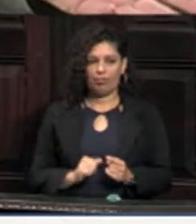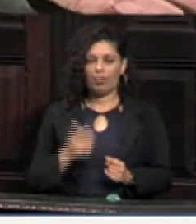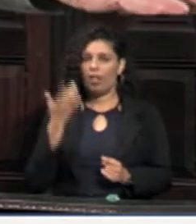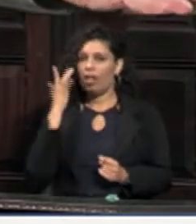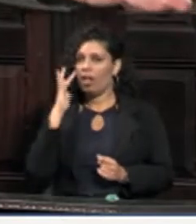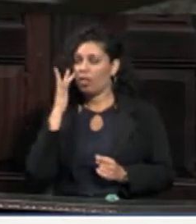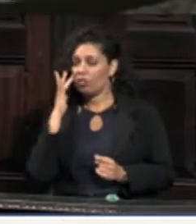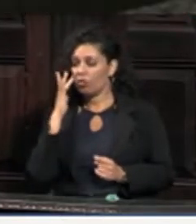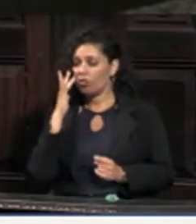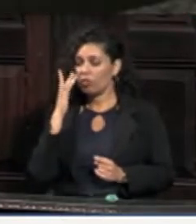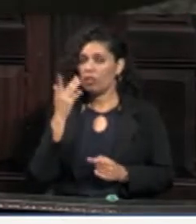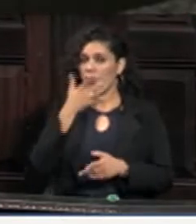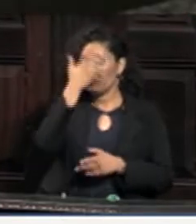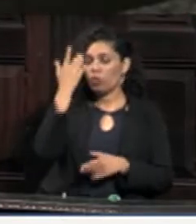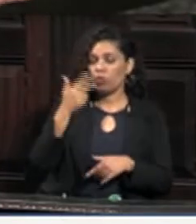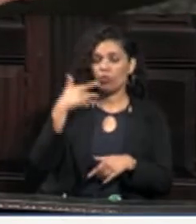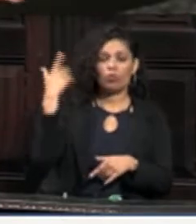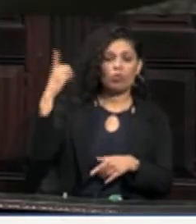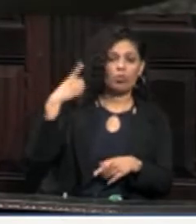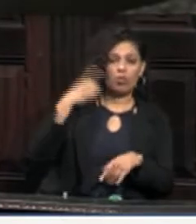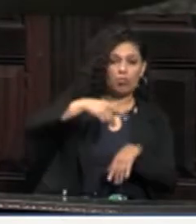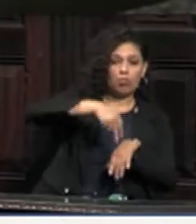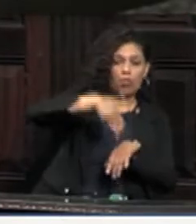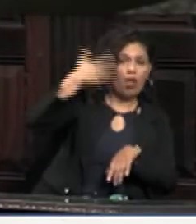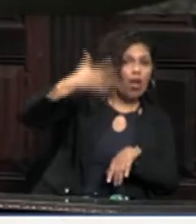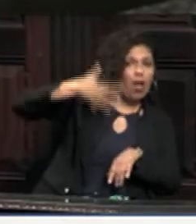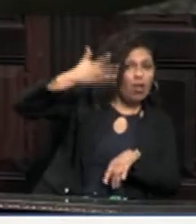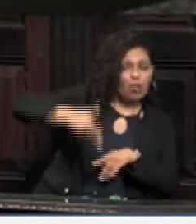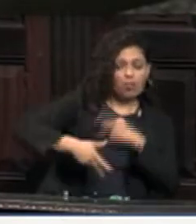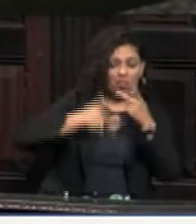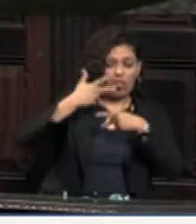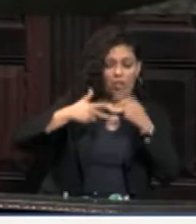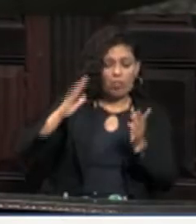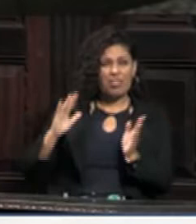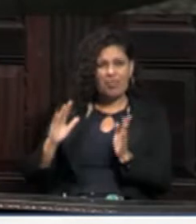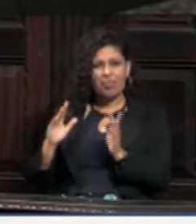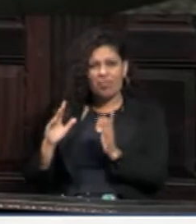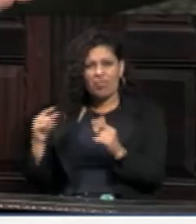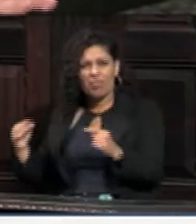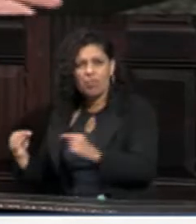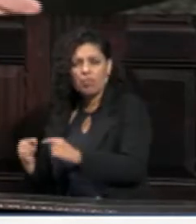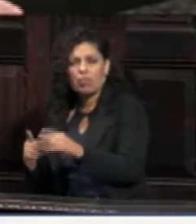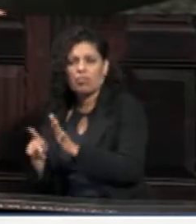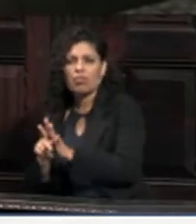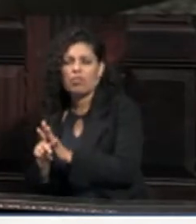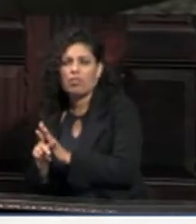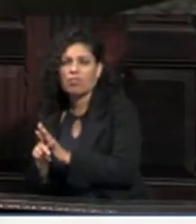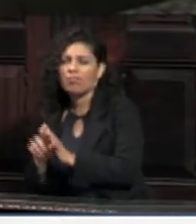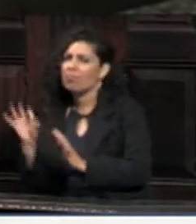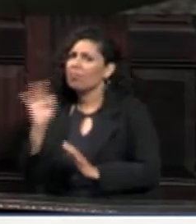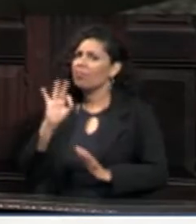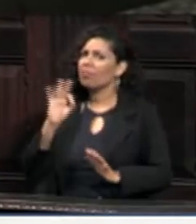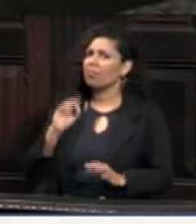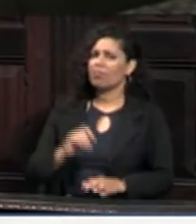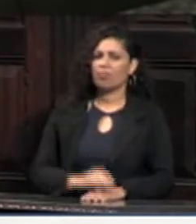está escrito. Por isso, talvez, é que, deputado